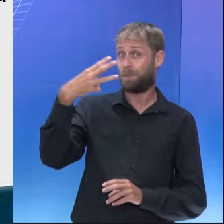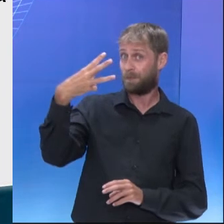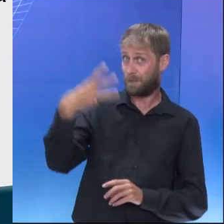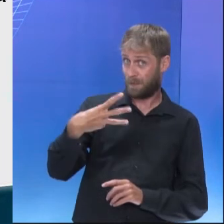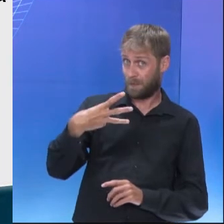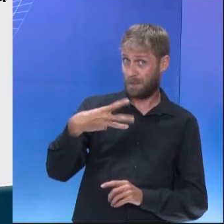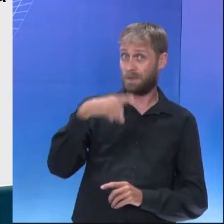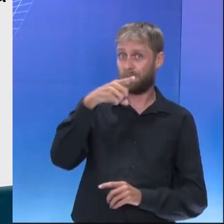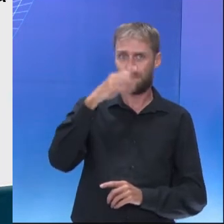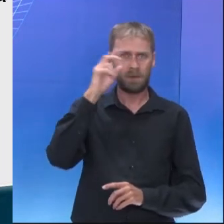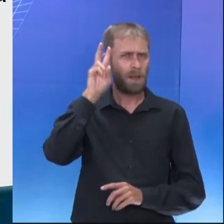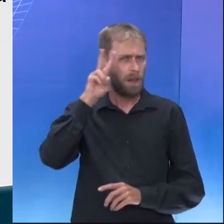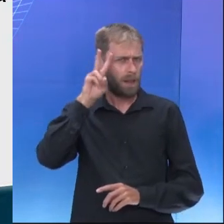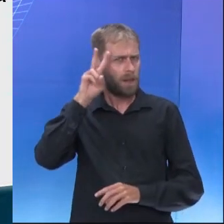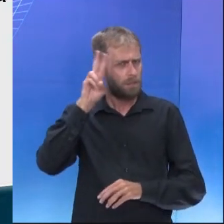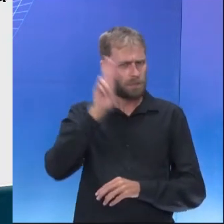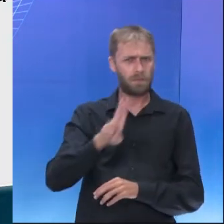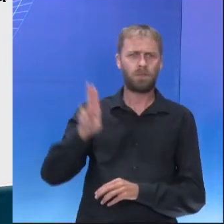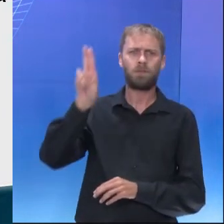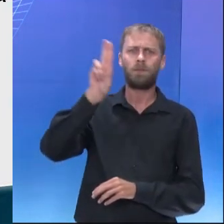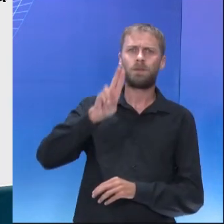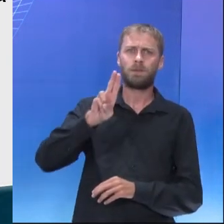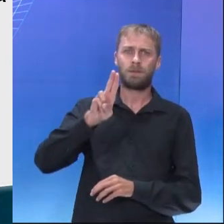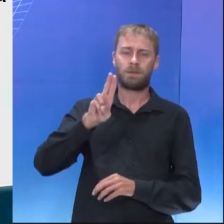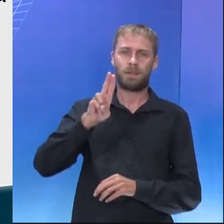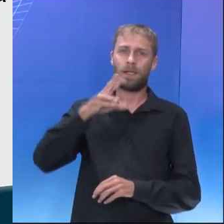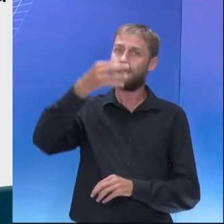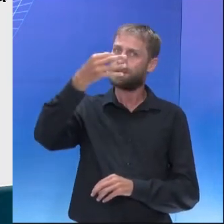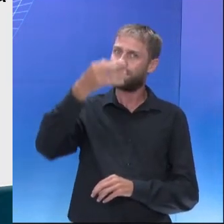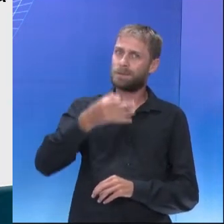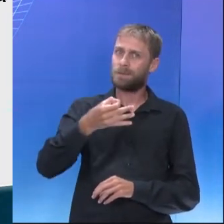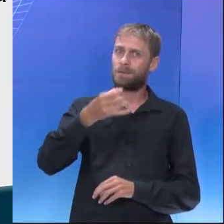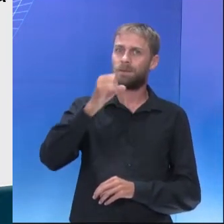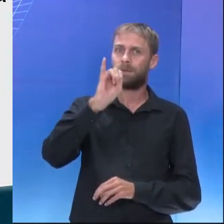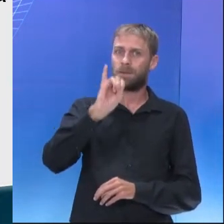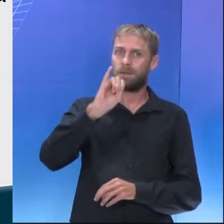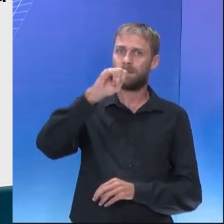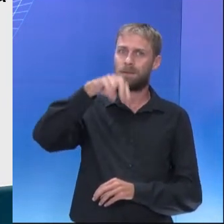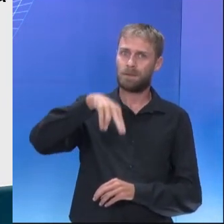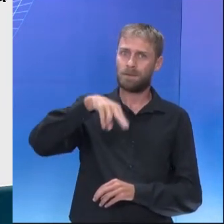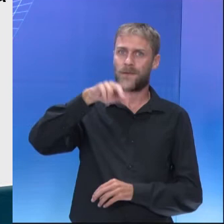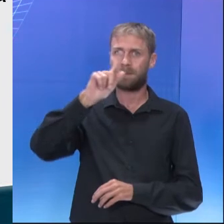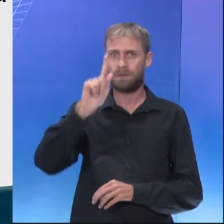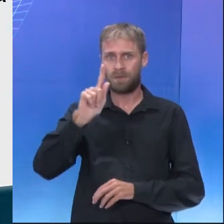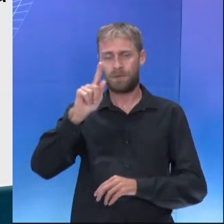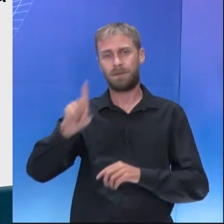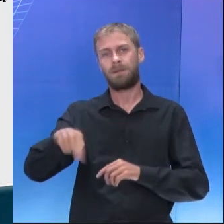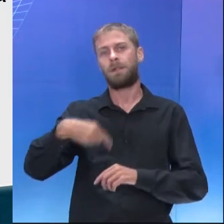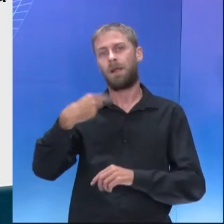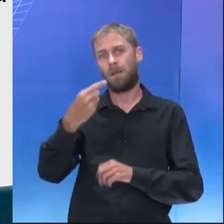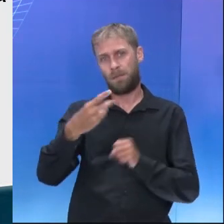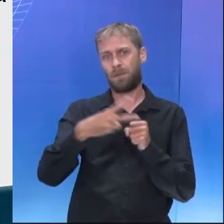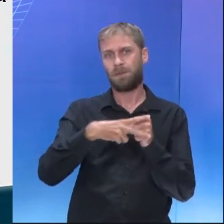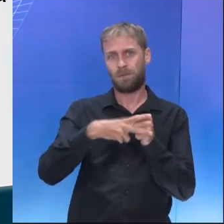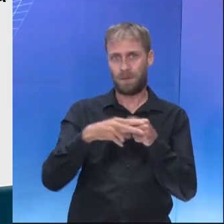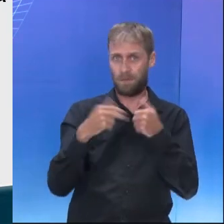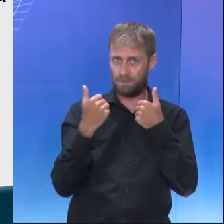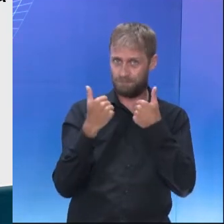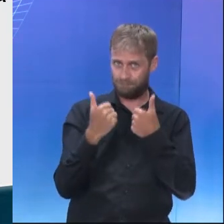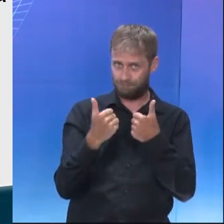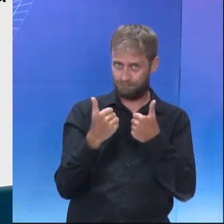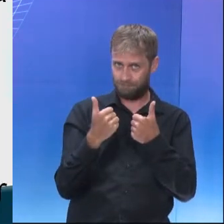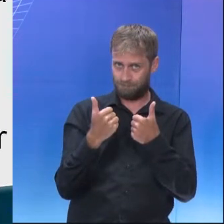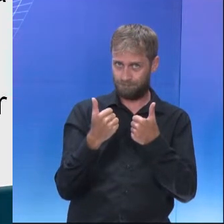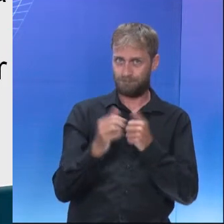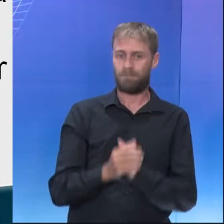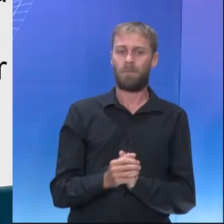ter que lembrar de quando usar o gerúndio, ing, depois da base do verbo. Perfeito? Vamos